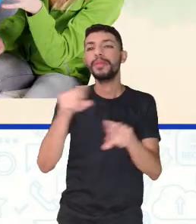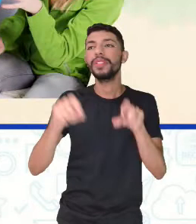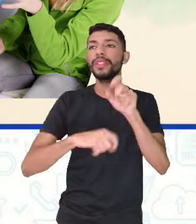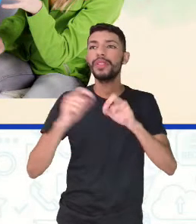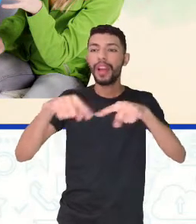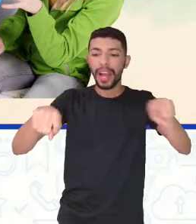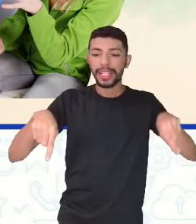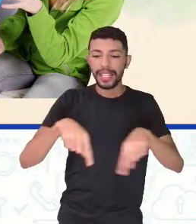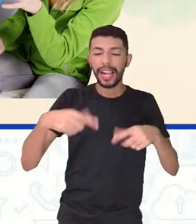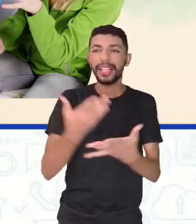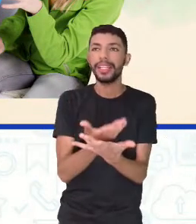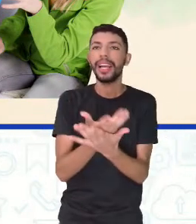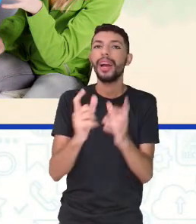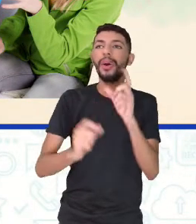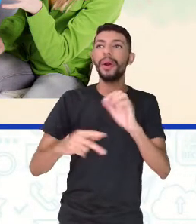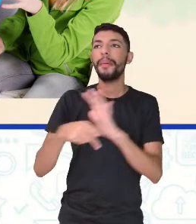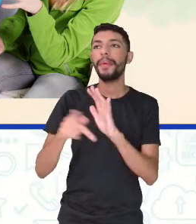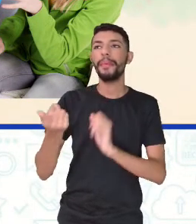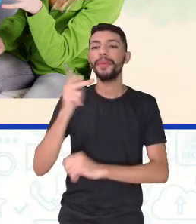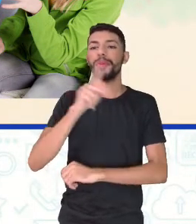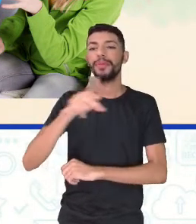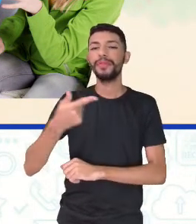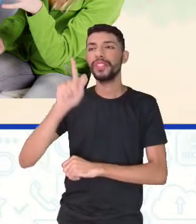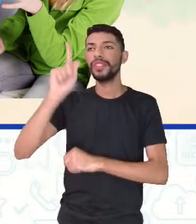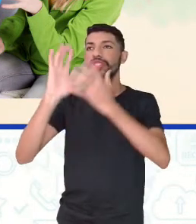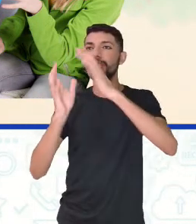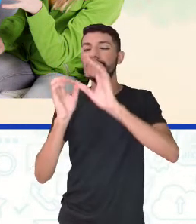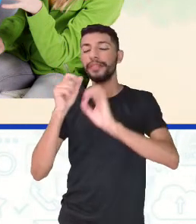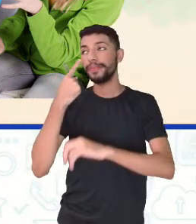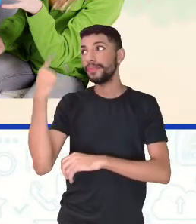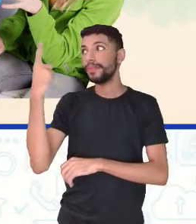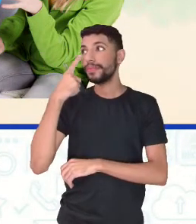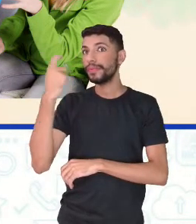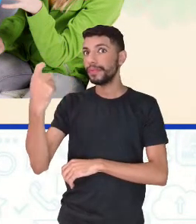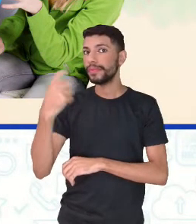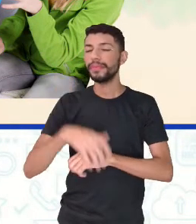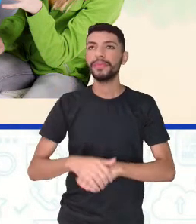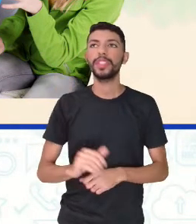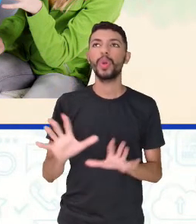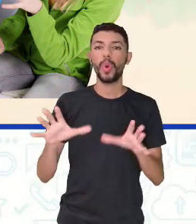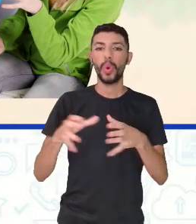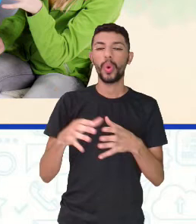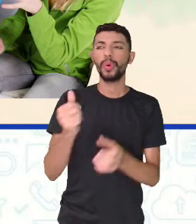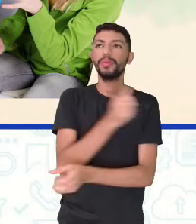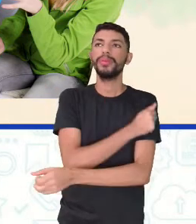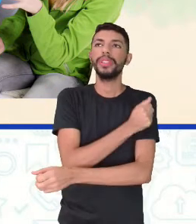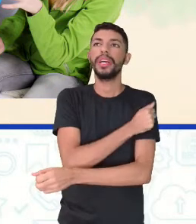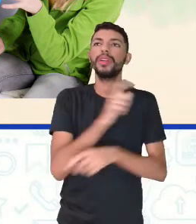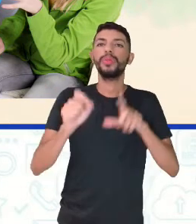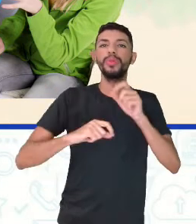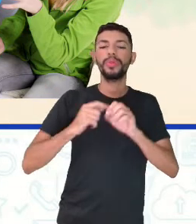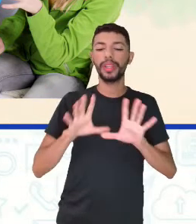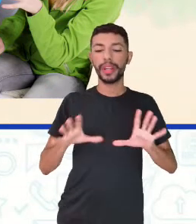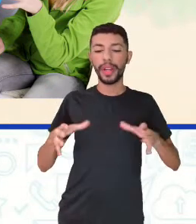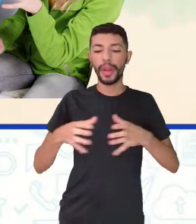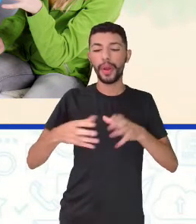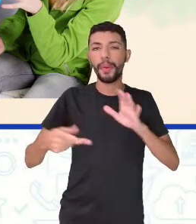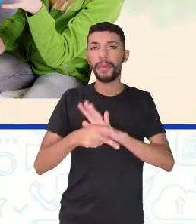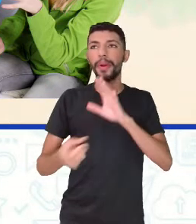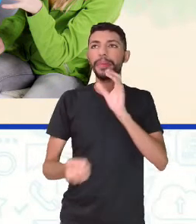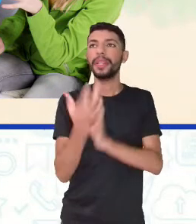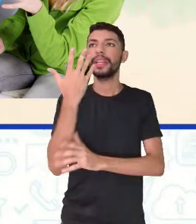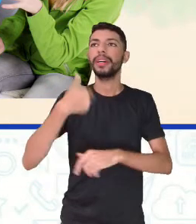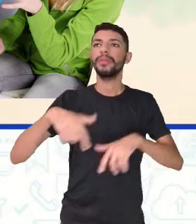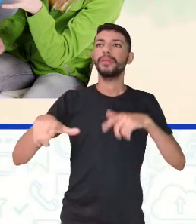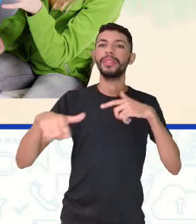de aula de um professor de geografia. Veja que interessante. Um grupo de alunos se reuniram para realizar um trabalho